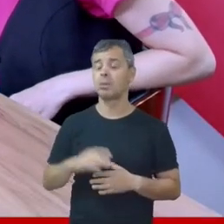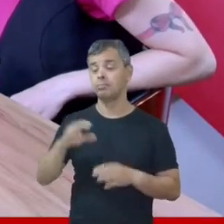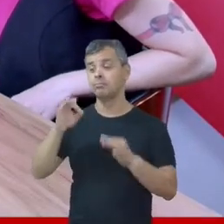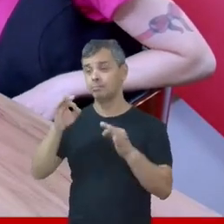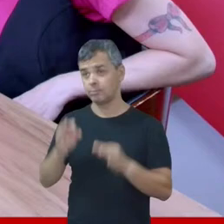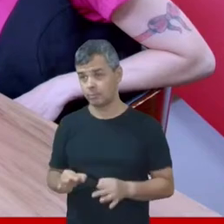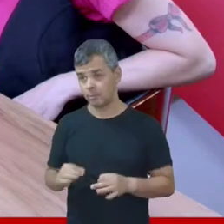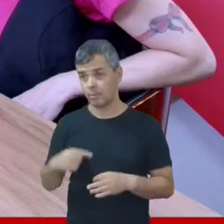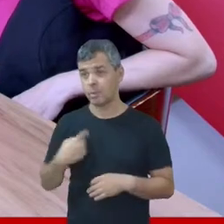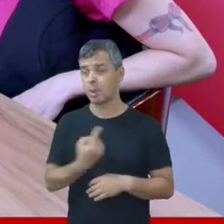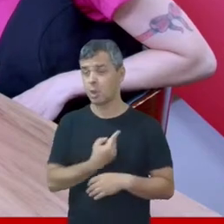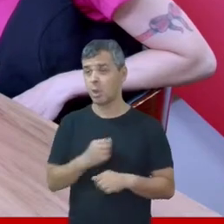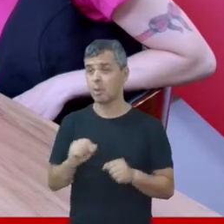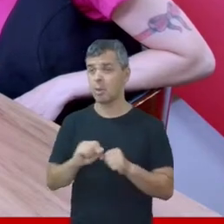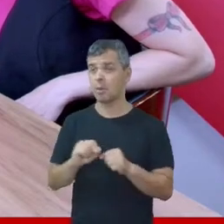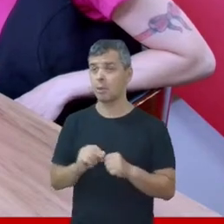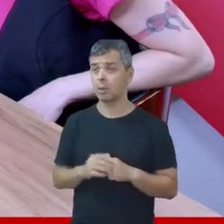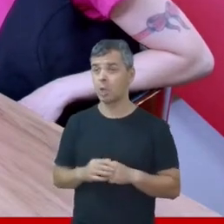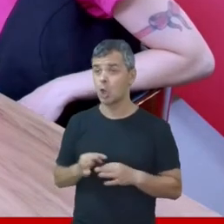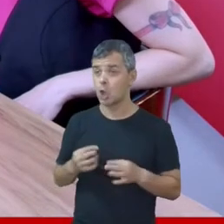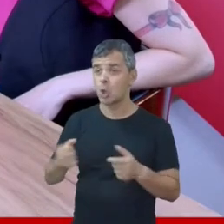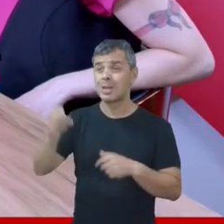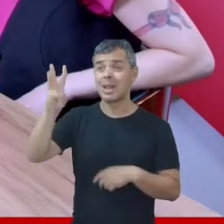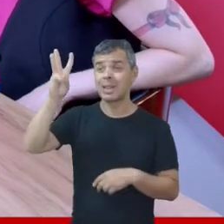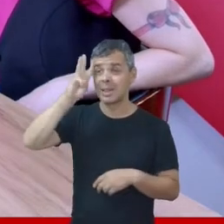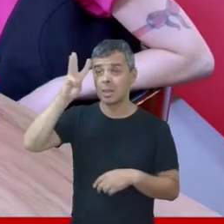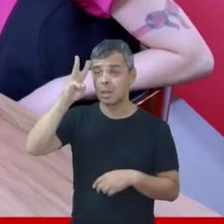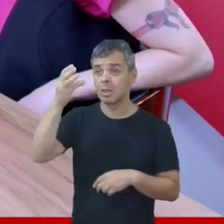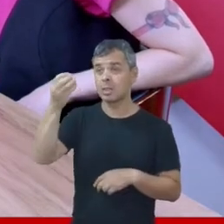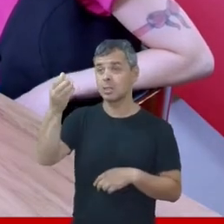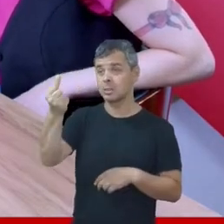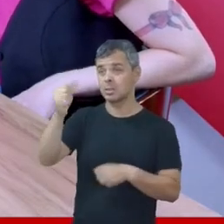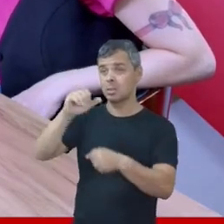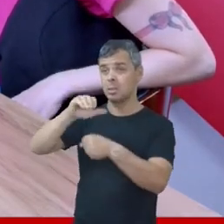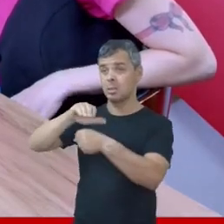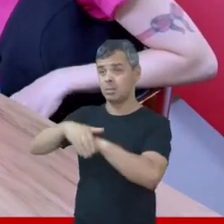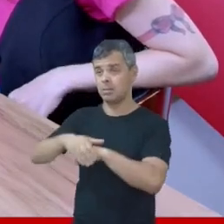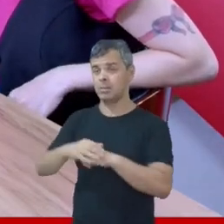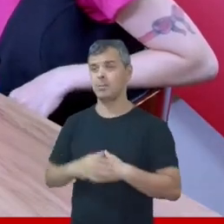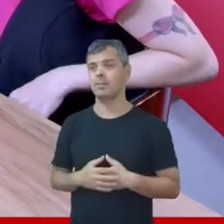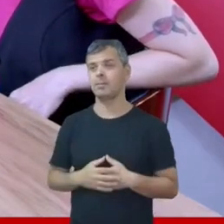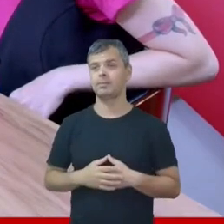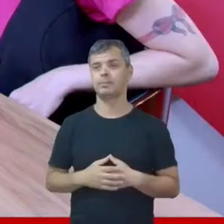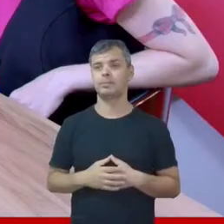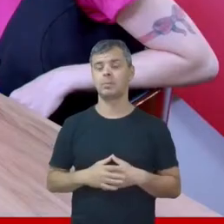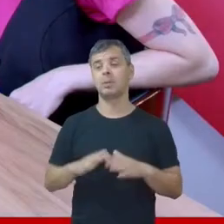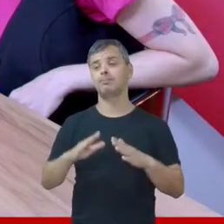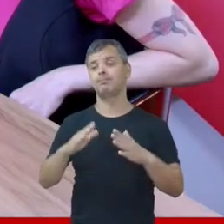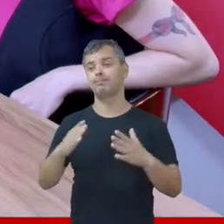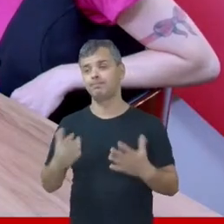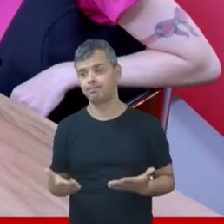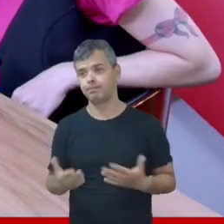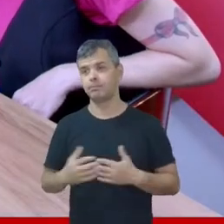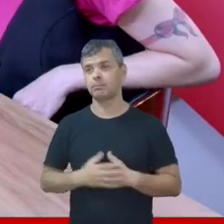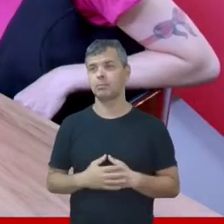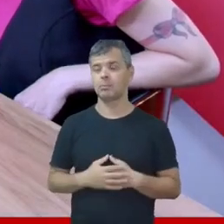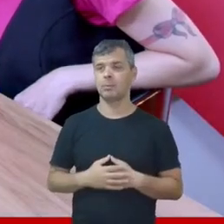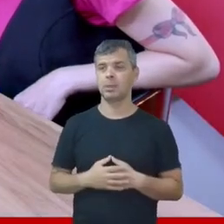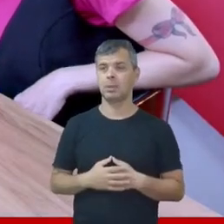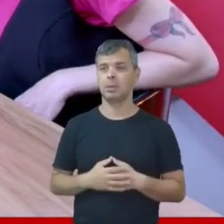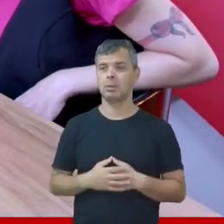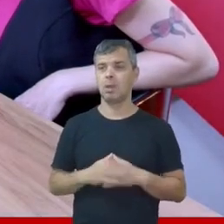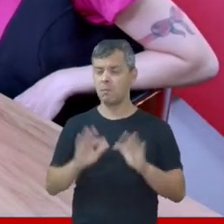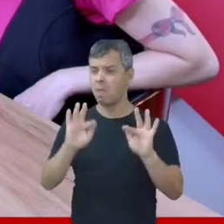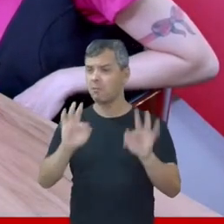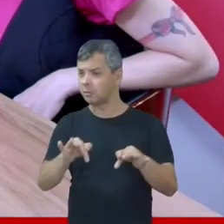Exatamente. E nós temos reprise também. Toda terça-feira, 18 horas, que é pra vocês não ficarem com saudades. É isso, Nádia. É o